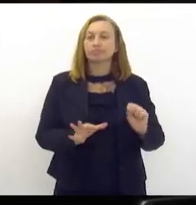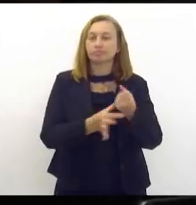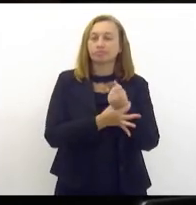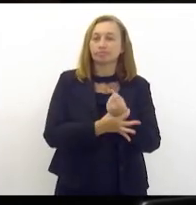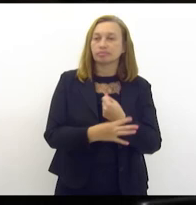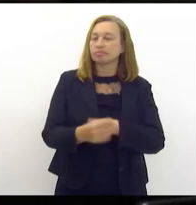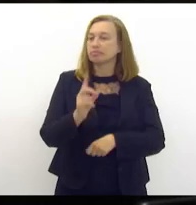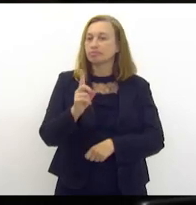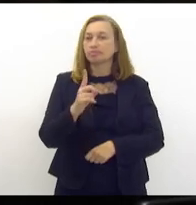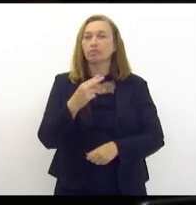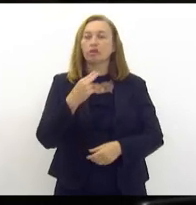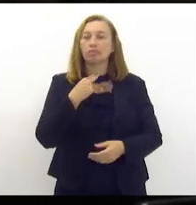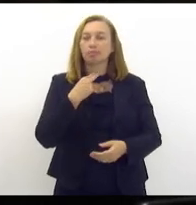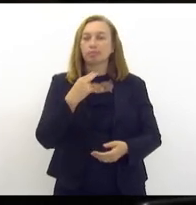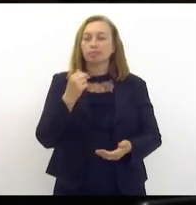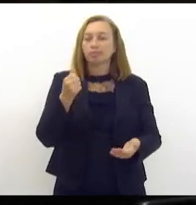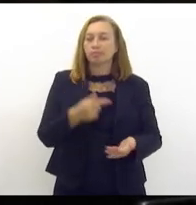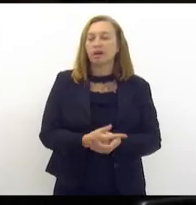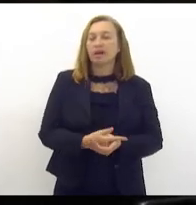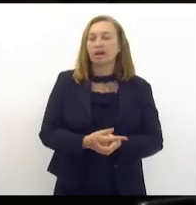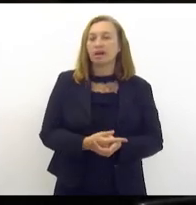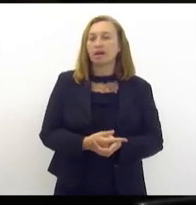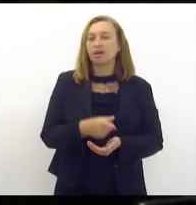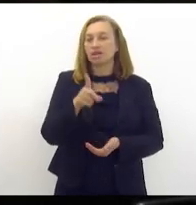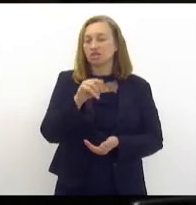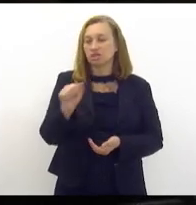diária. Então, de fato,